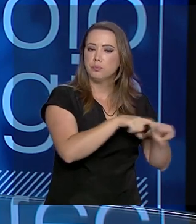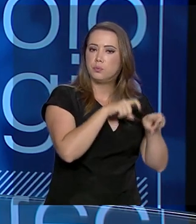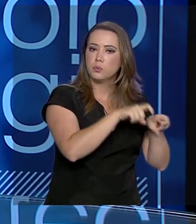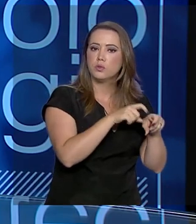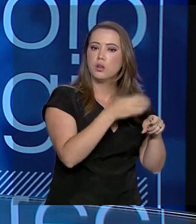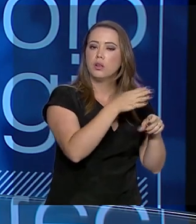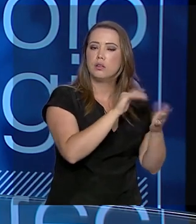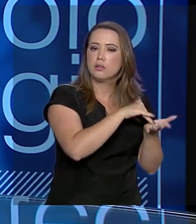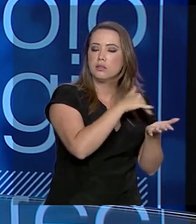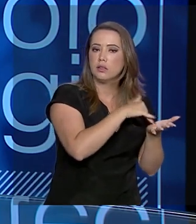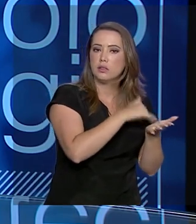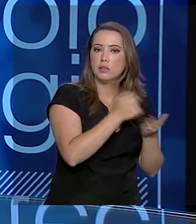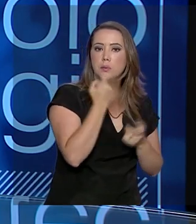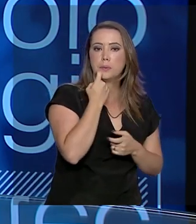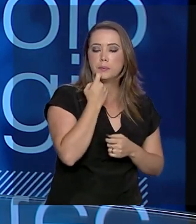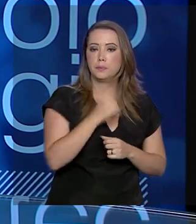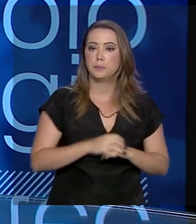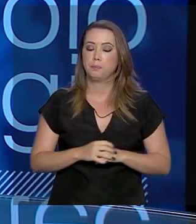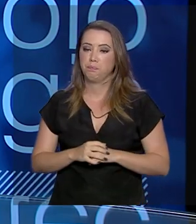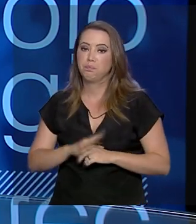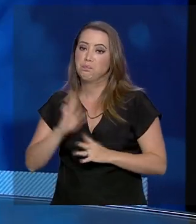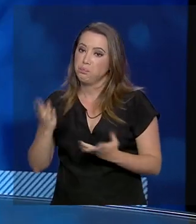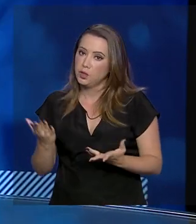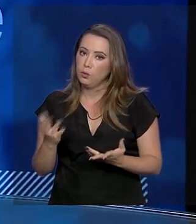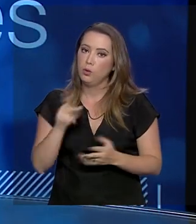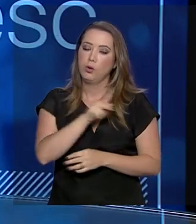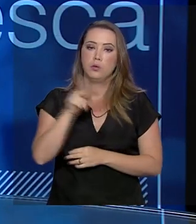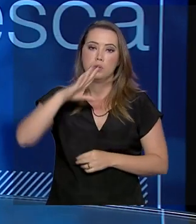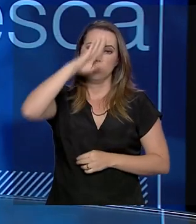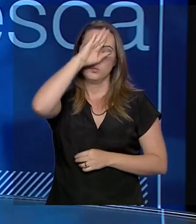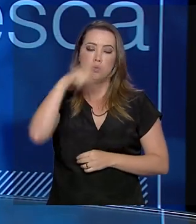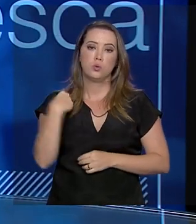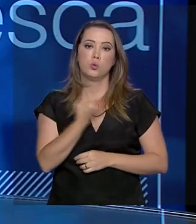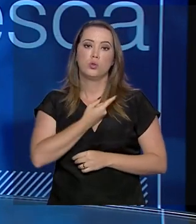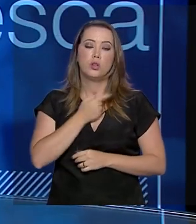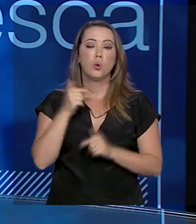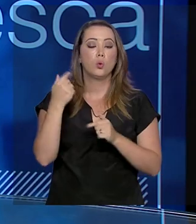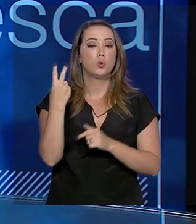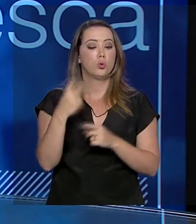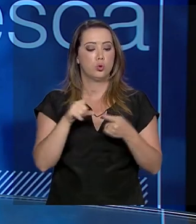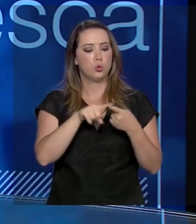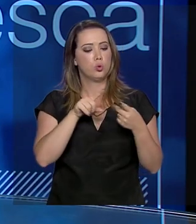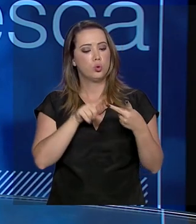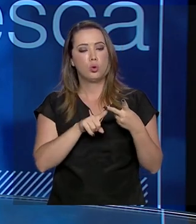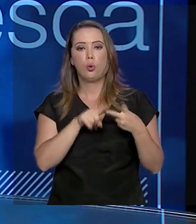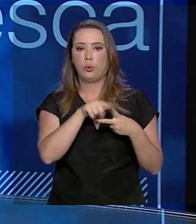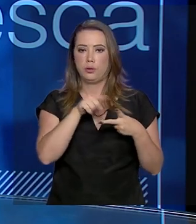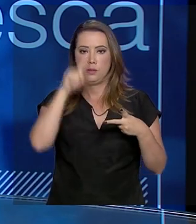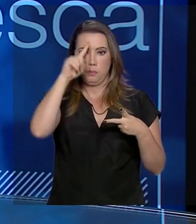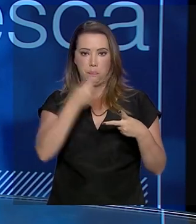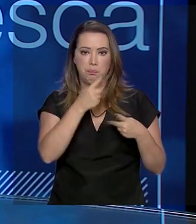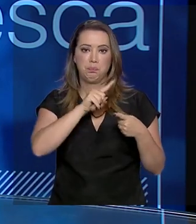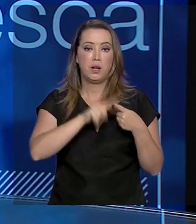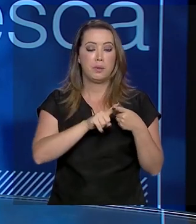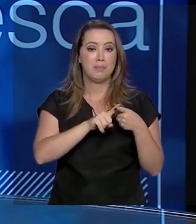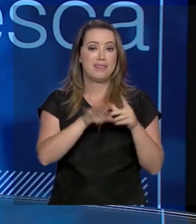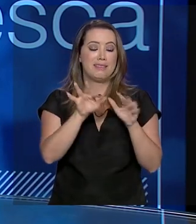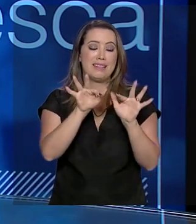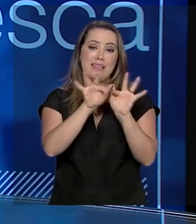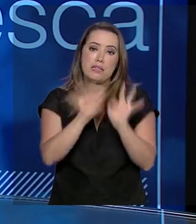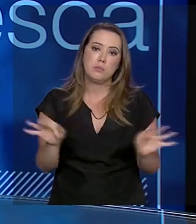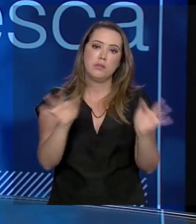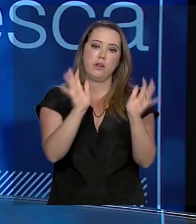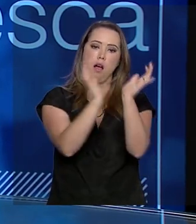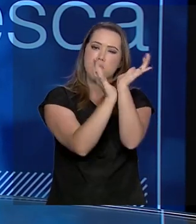A primeira, desburocratizar. E a segunda, menos Brasília e mais Brasil. Desburocratizar